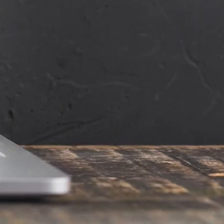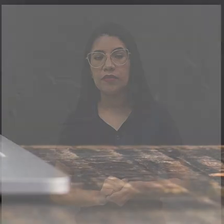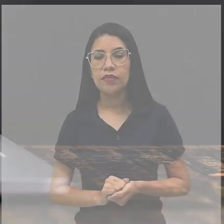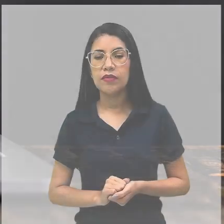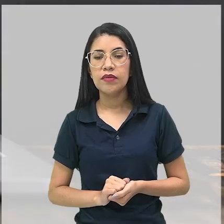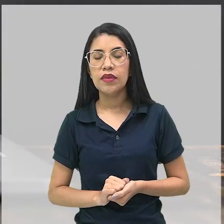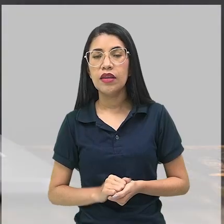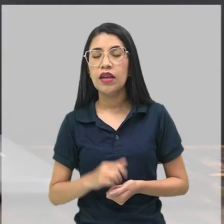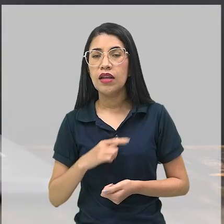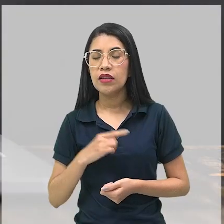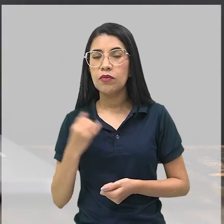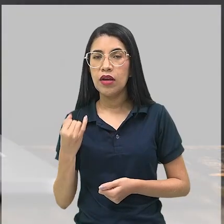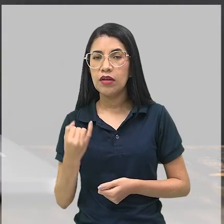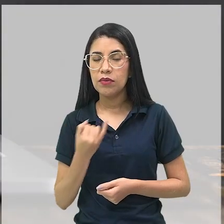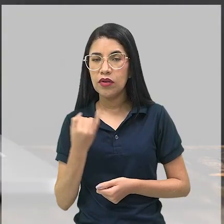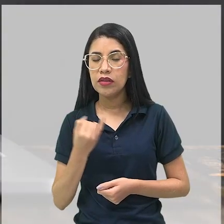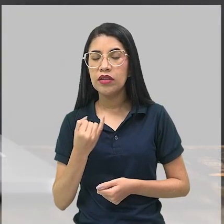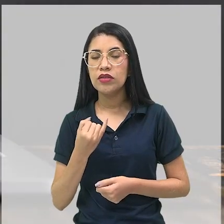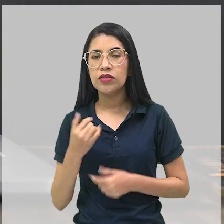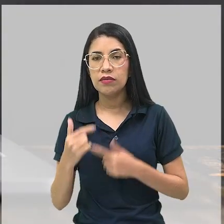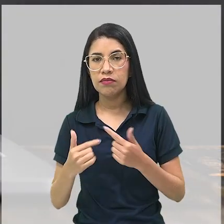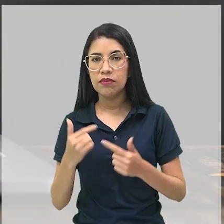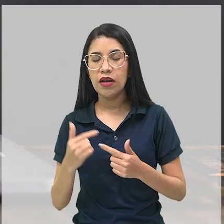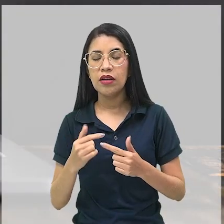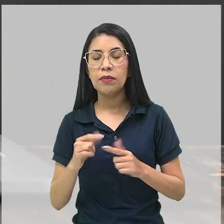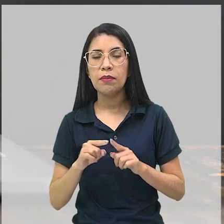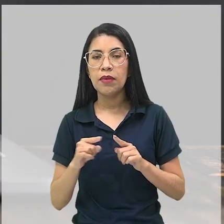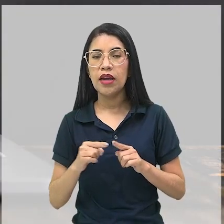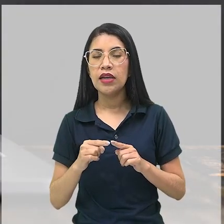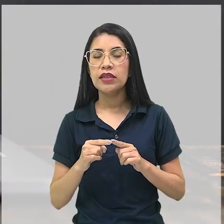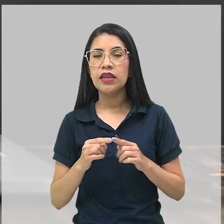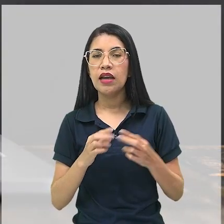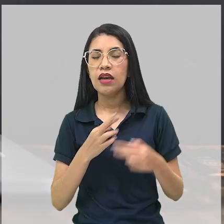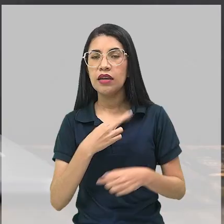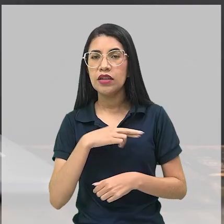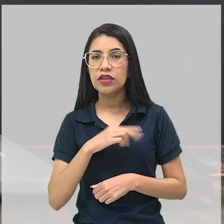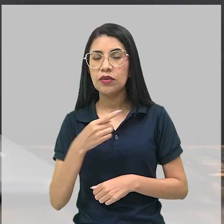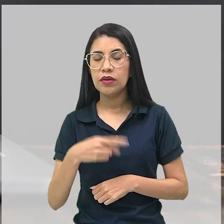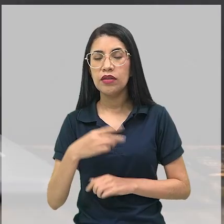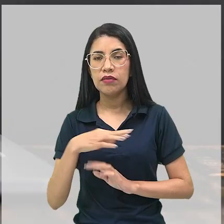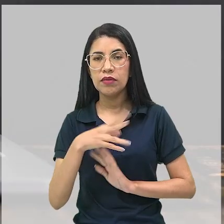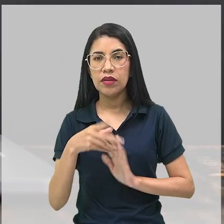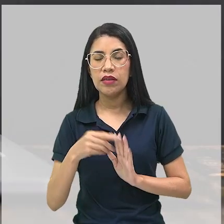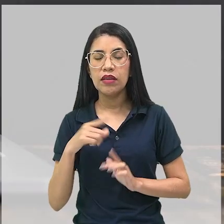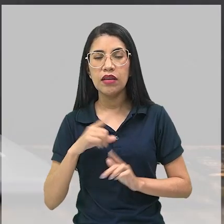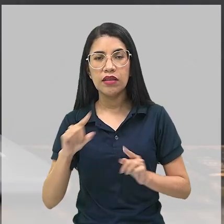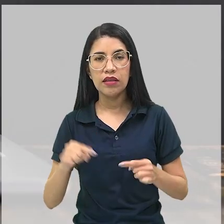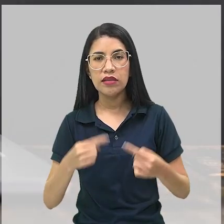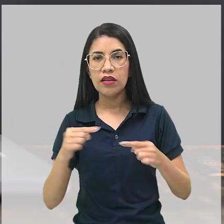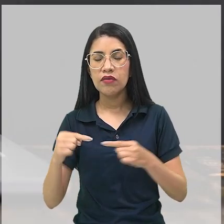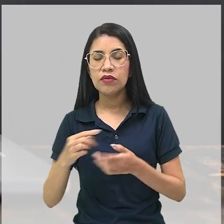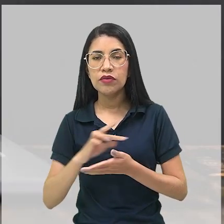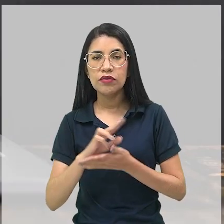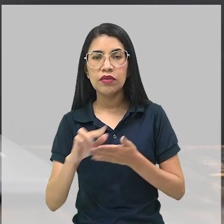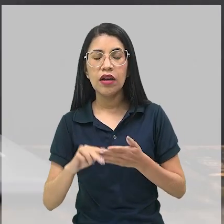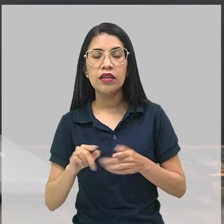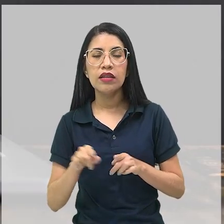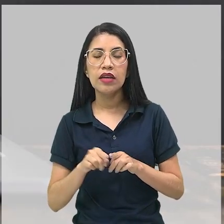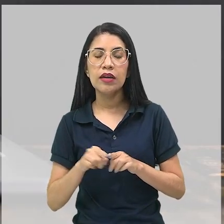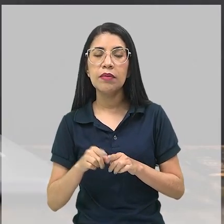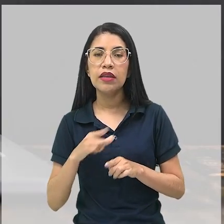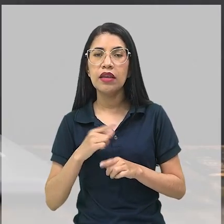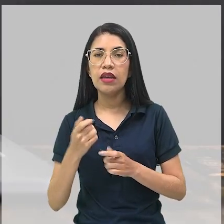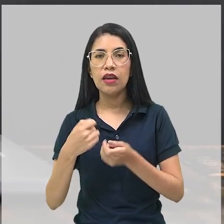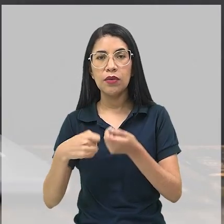Apesar de seu papel fundamental na religião, a Igreja na Amazônia enfrenta desafios consideráveis. A presença de forças econômicas